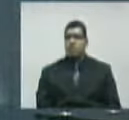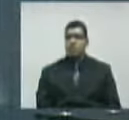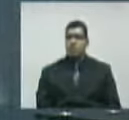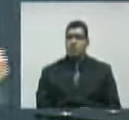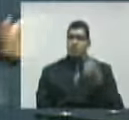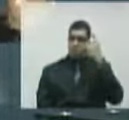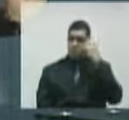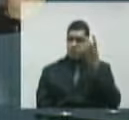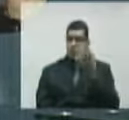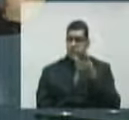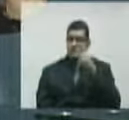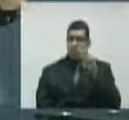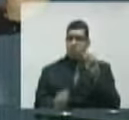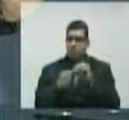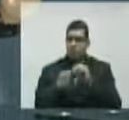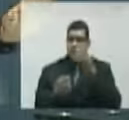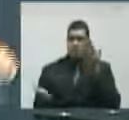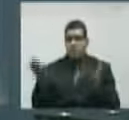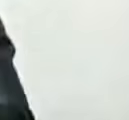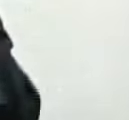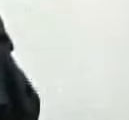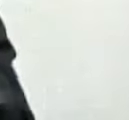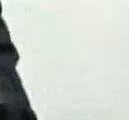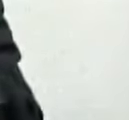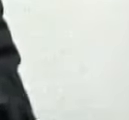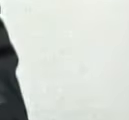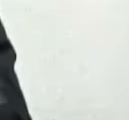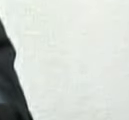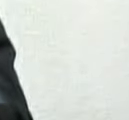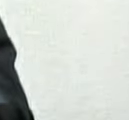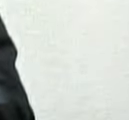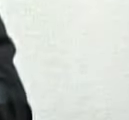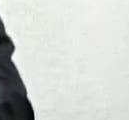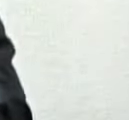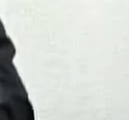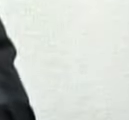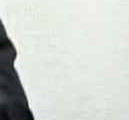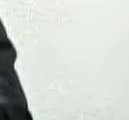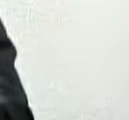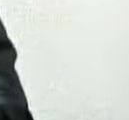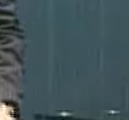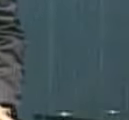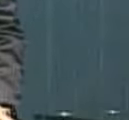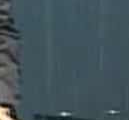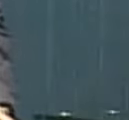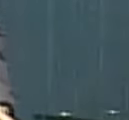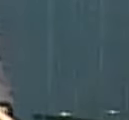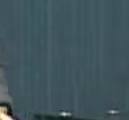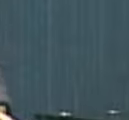Eu imagino que ele vai fazer um balanço das restrições que impôs aos estudantes de